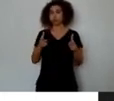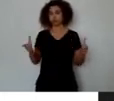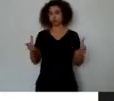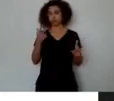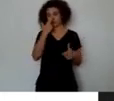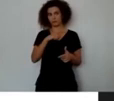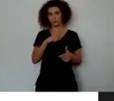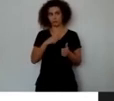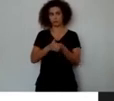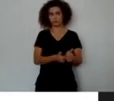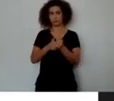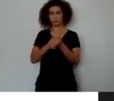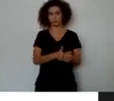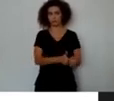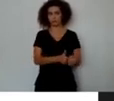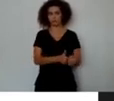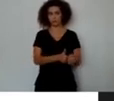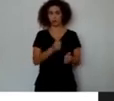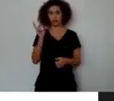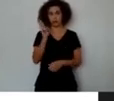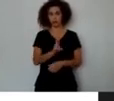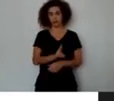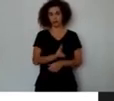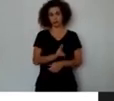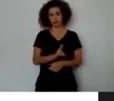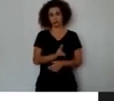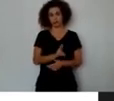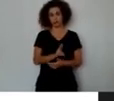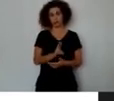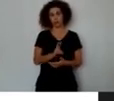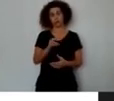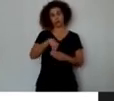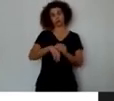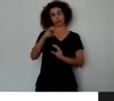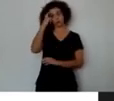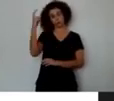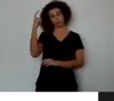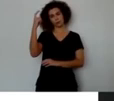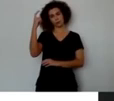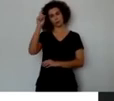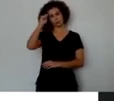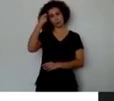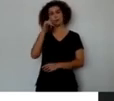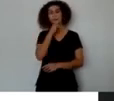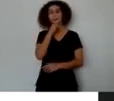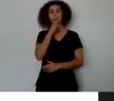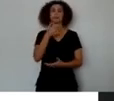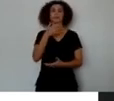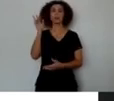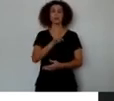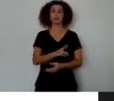religiosa. E essa perseguição religiosa da cultura negra, por exemplo, das religiões de matriz